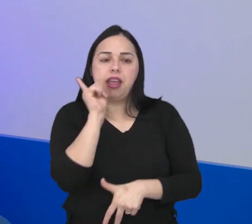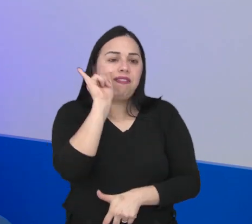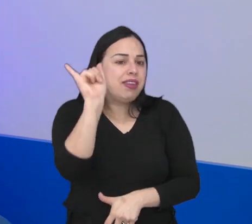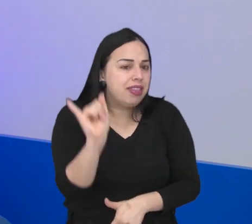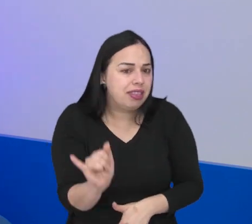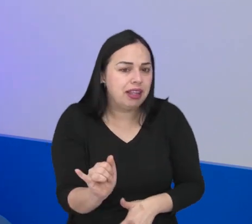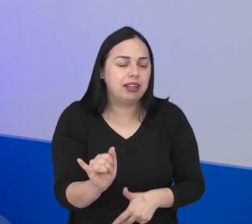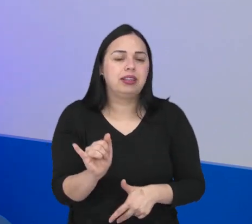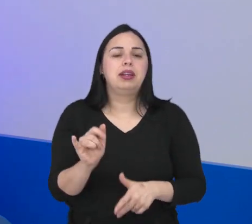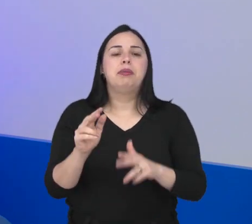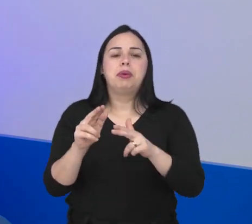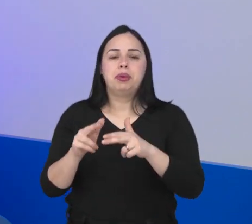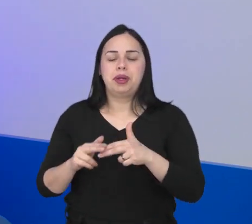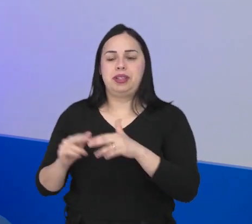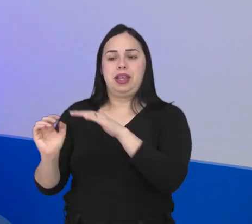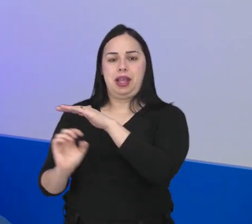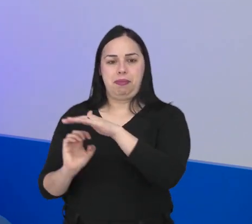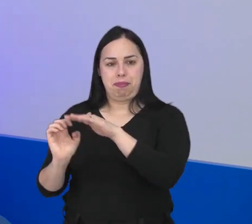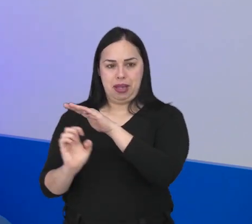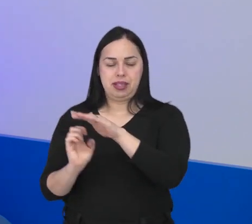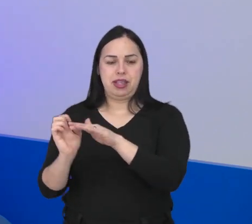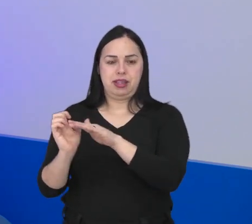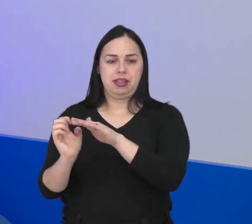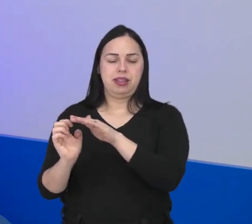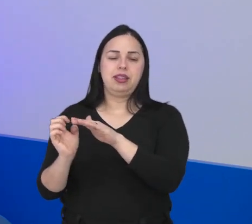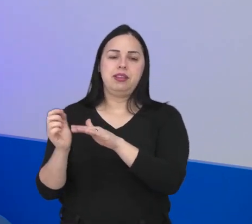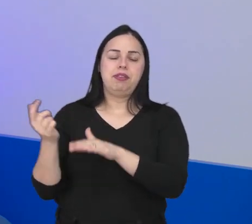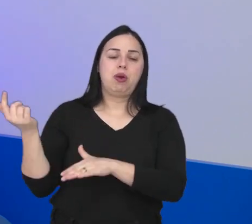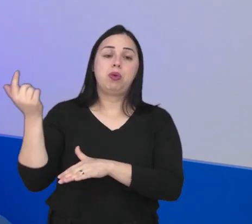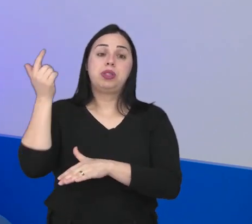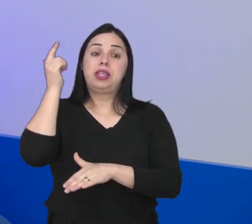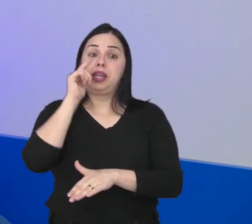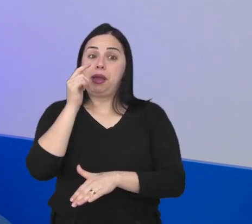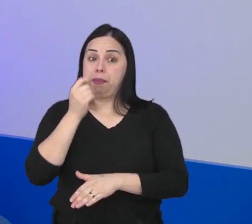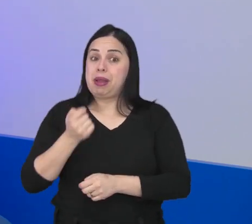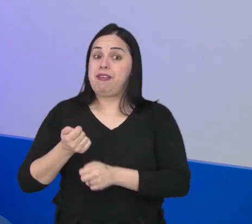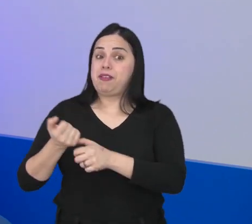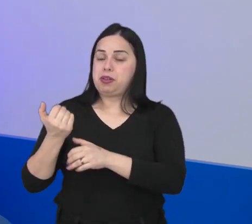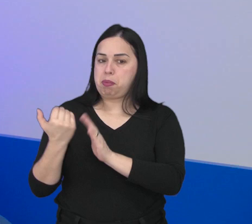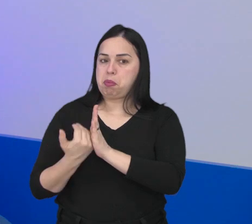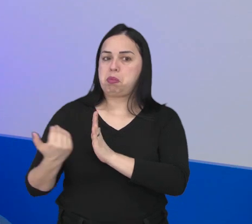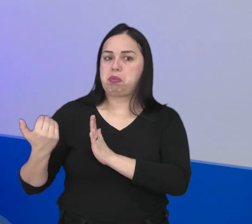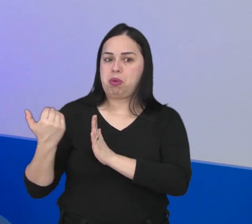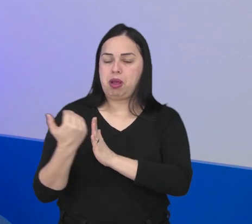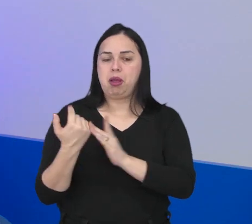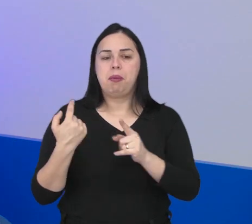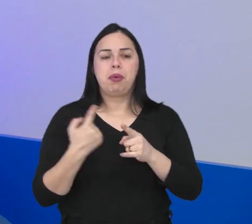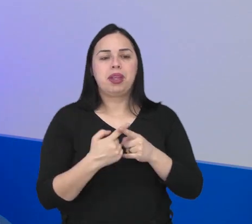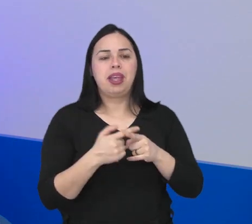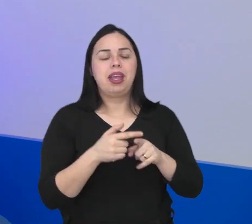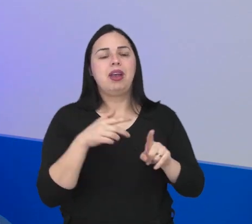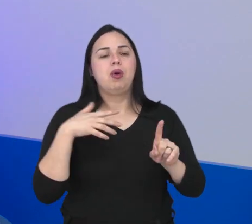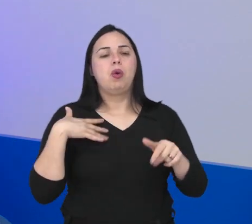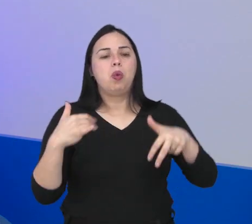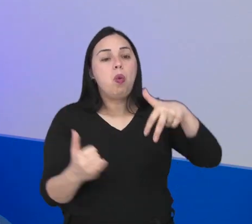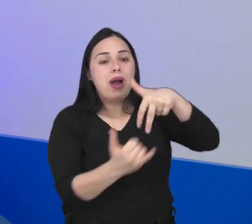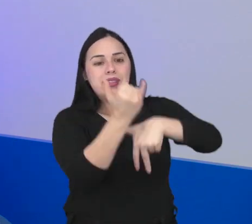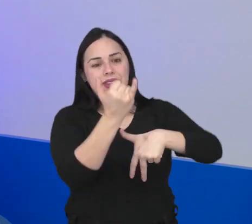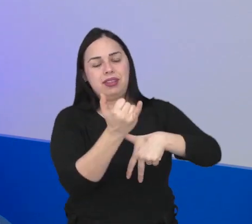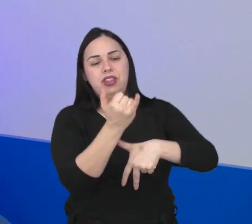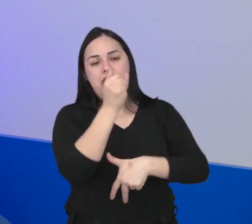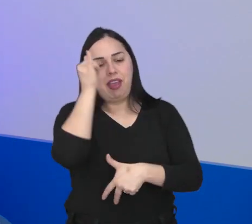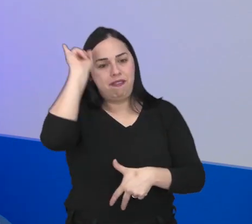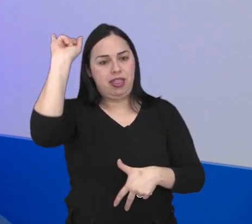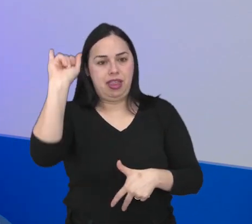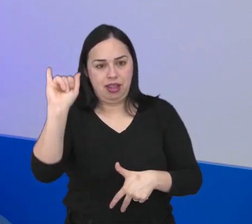de trabalho. Fazendo isso, ela com certeza angaria uma vantagem muito grande à medida que diminuem-se os acidentes de trabalho.